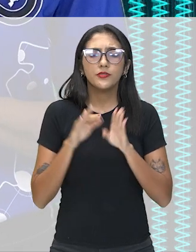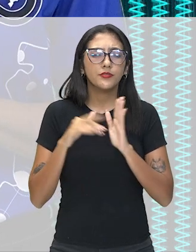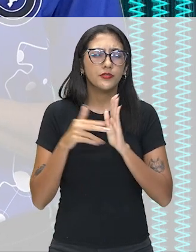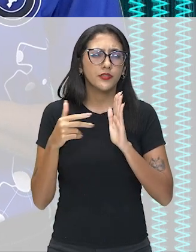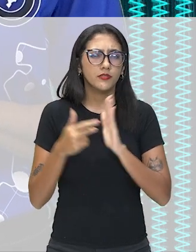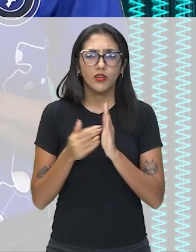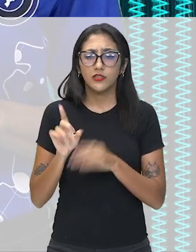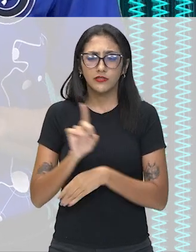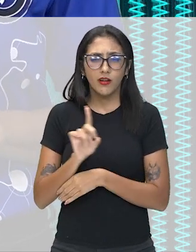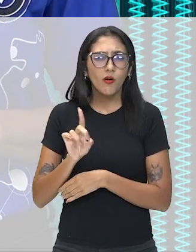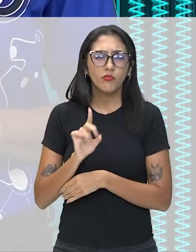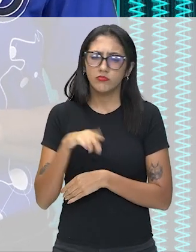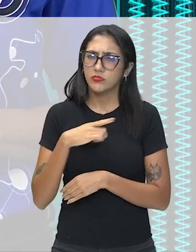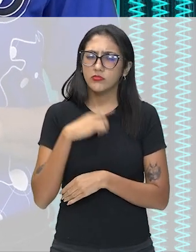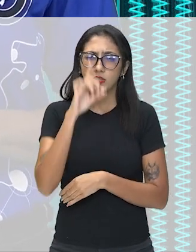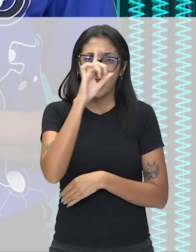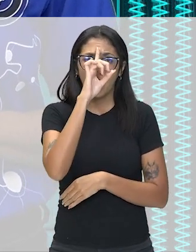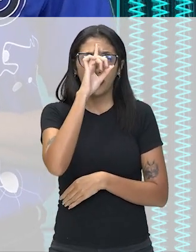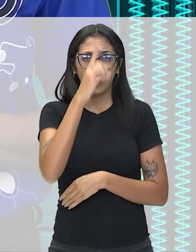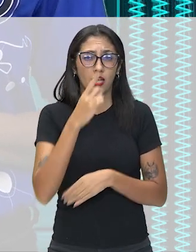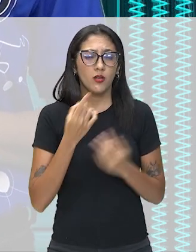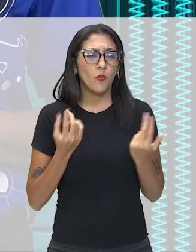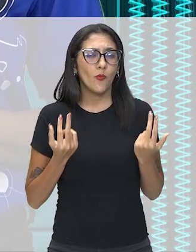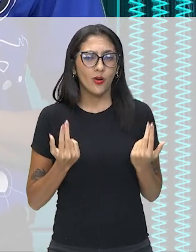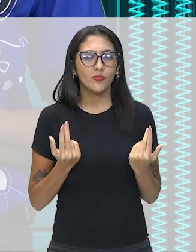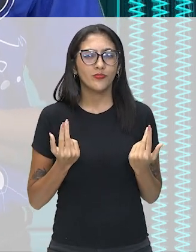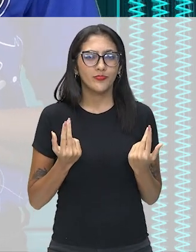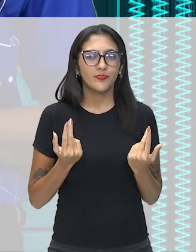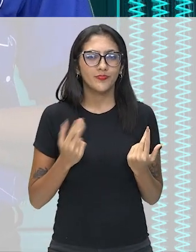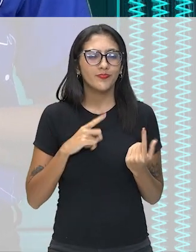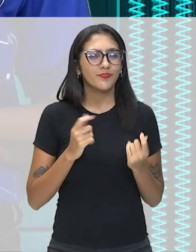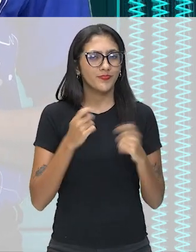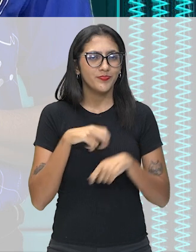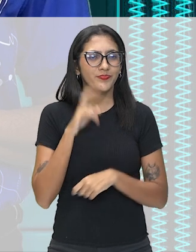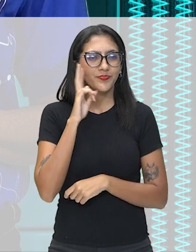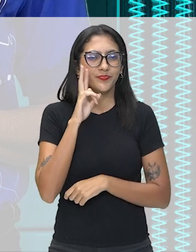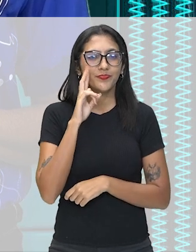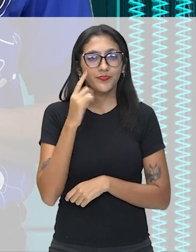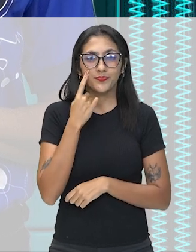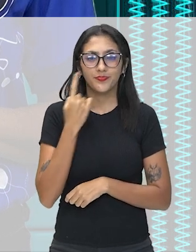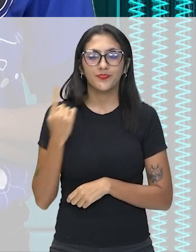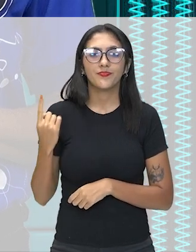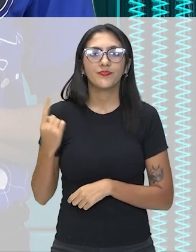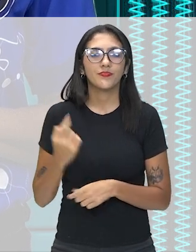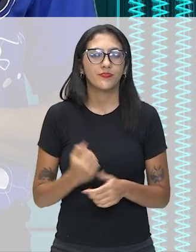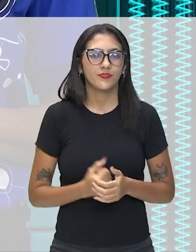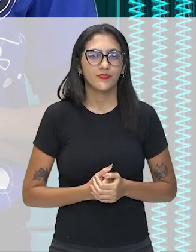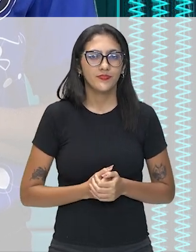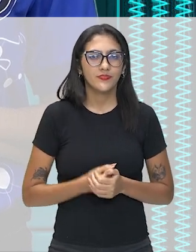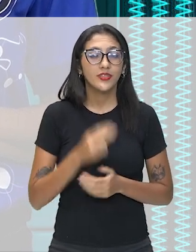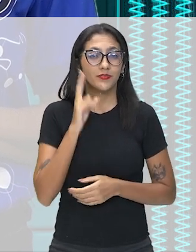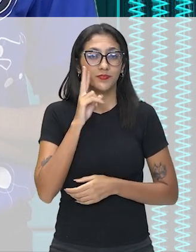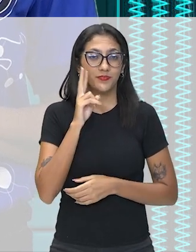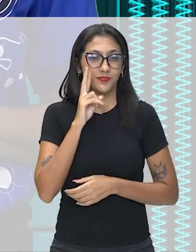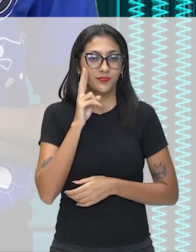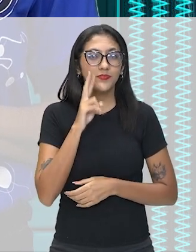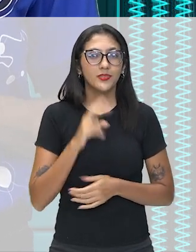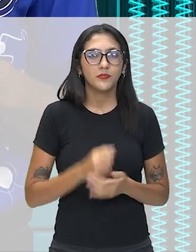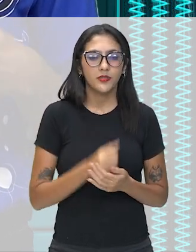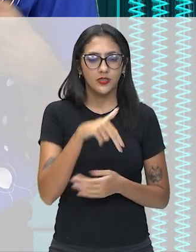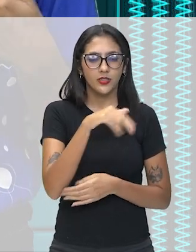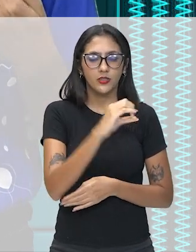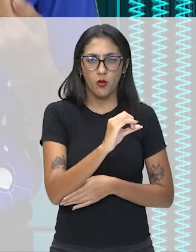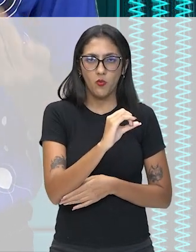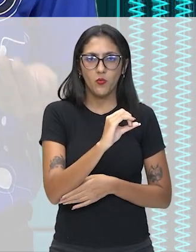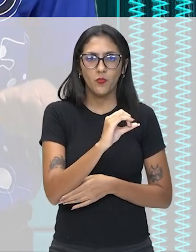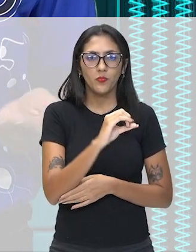mesma ideia, né? Eu preciso lembrar dos 3 elementos primeiro. Vamos ver aqui comigo. Então, olha só. Aqui é aqueles 3, ó. No, I can't.